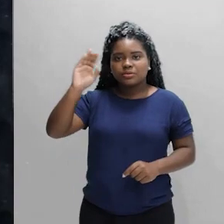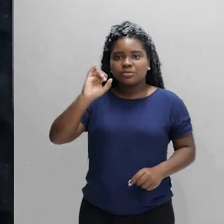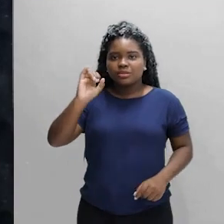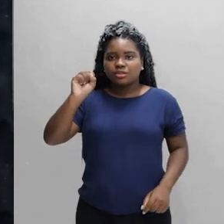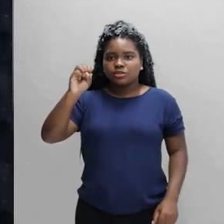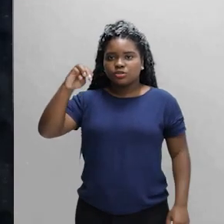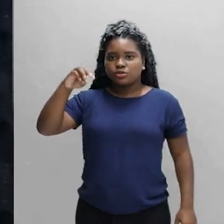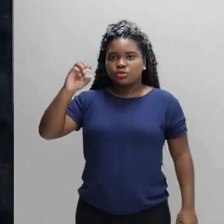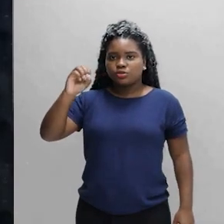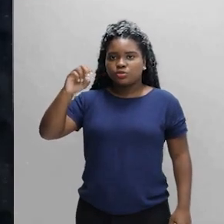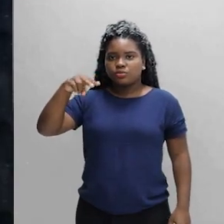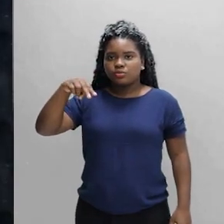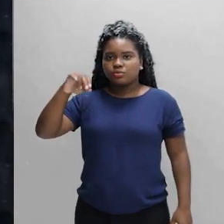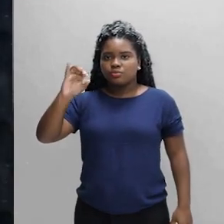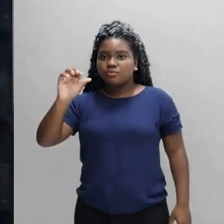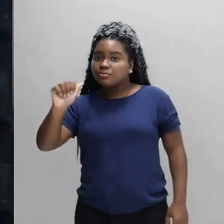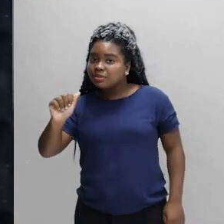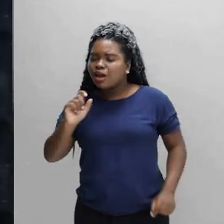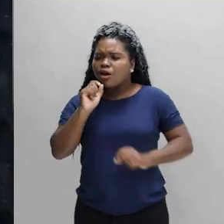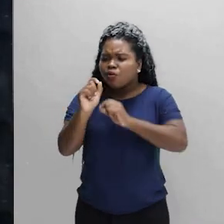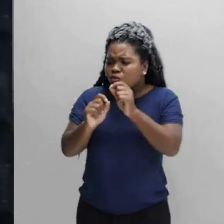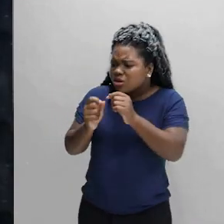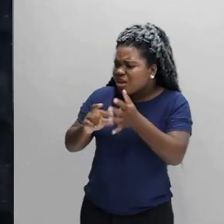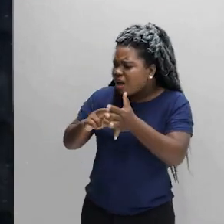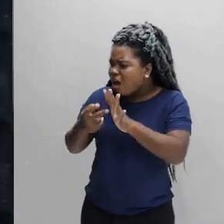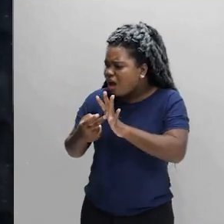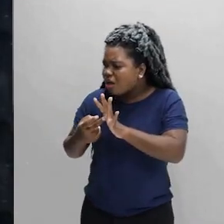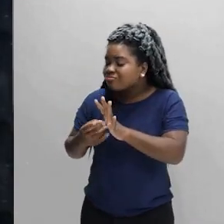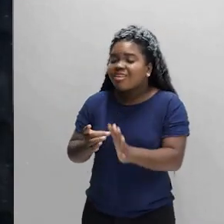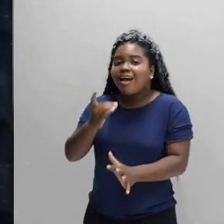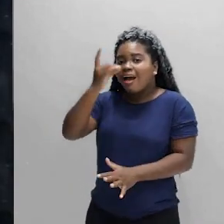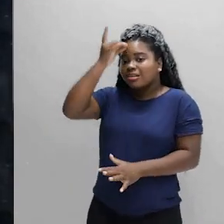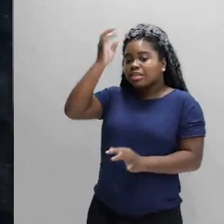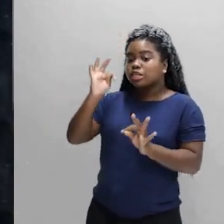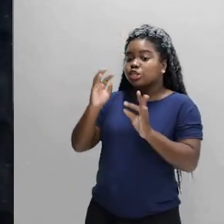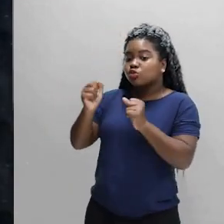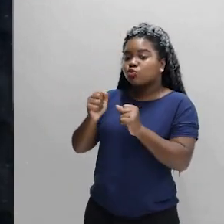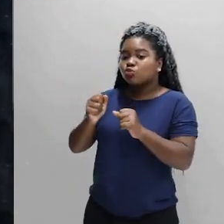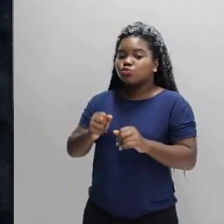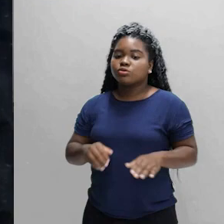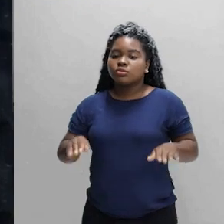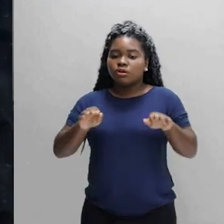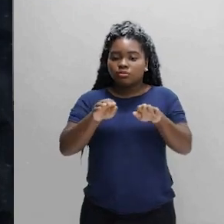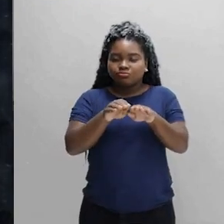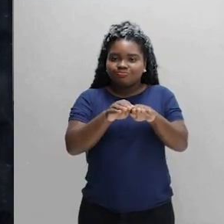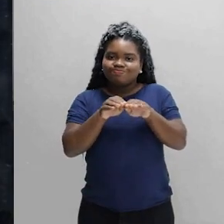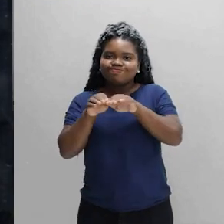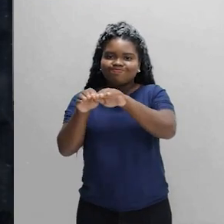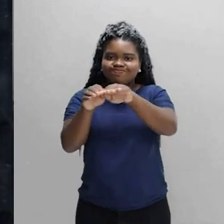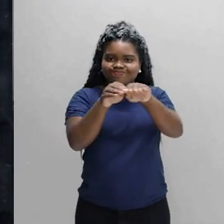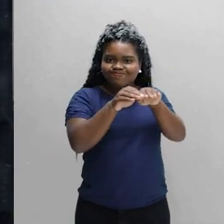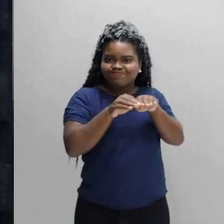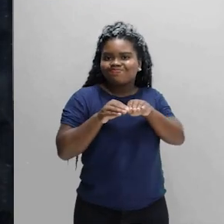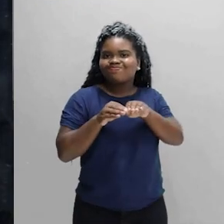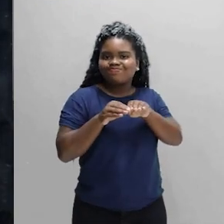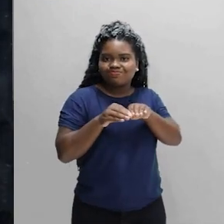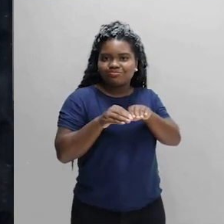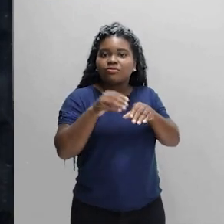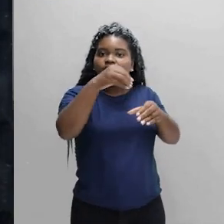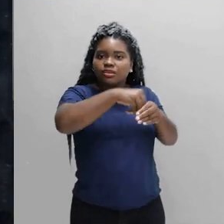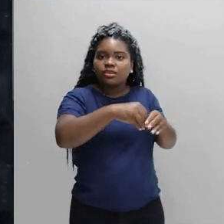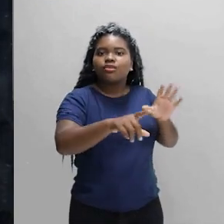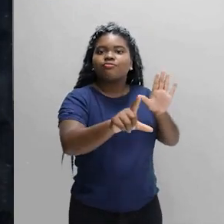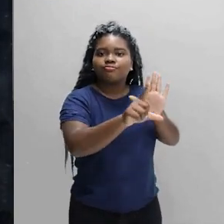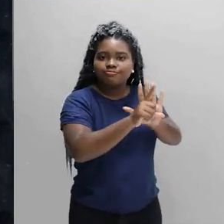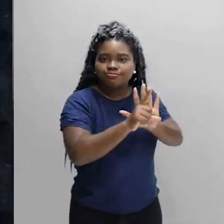que é isso, professor? Isonomia é a ideia de que todos devem ser iguais perante as leis, ok? Então